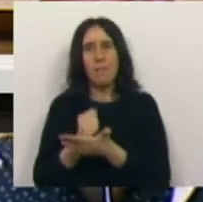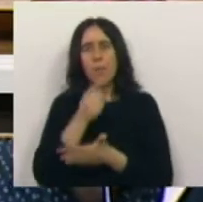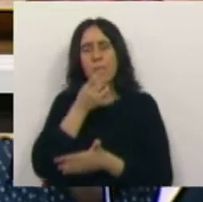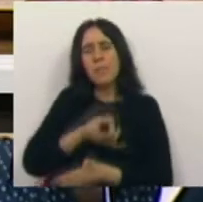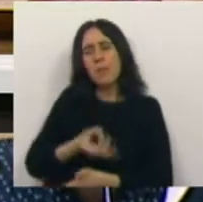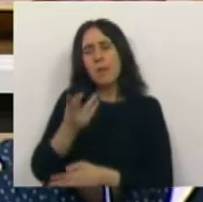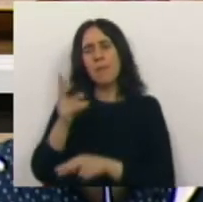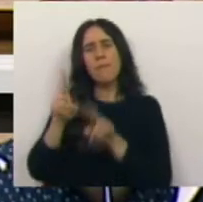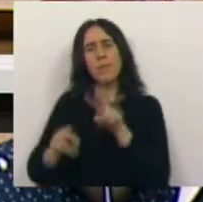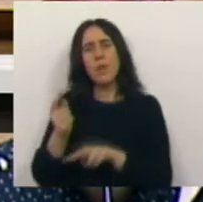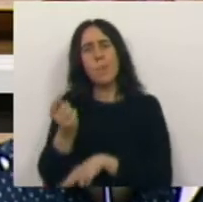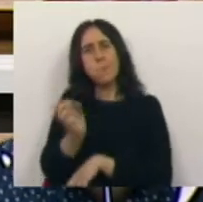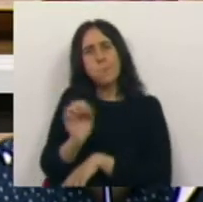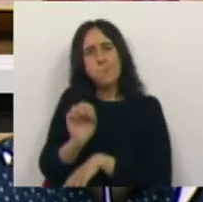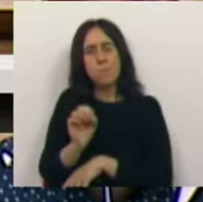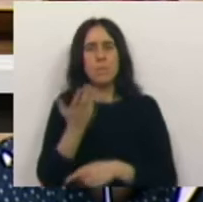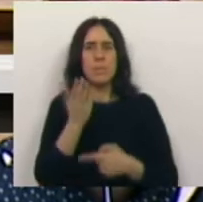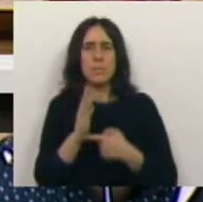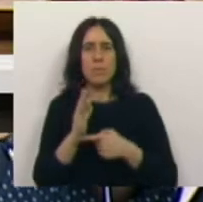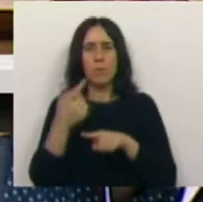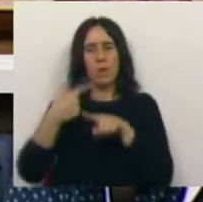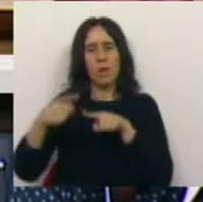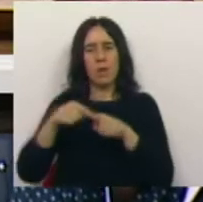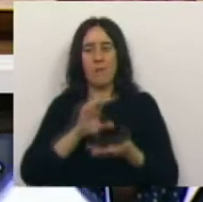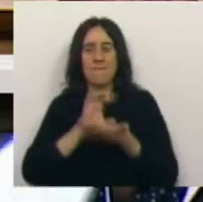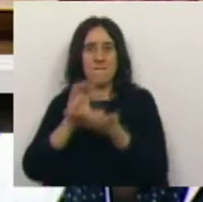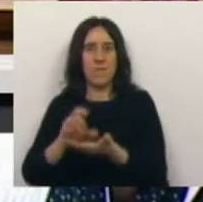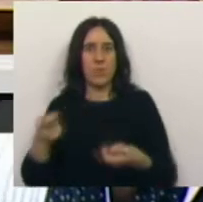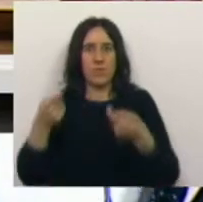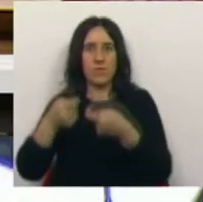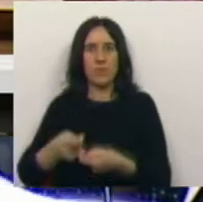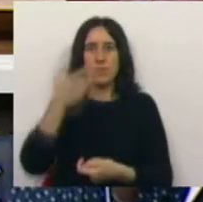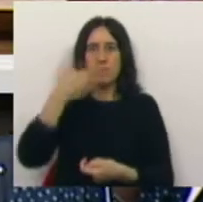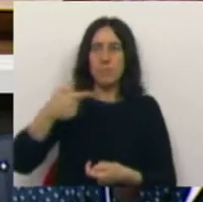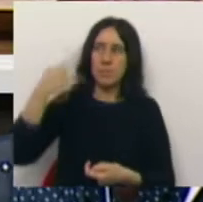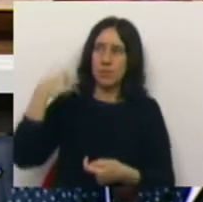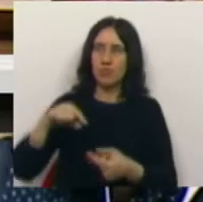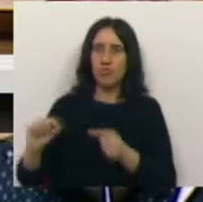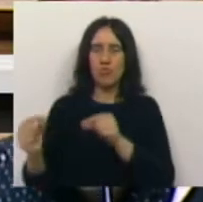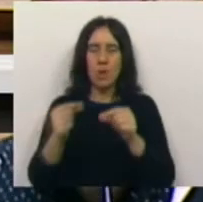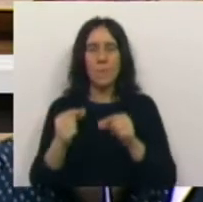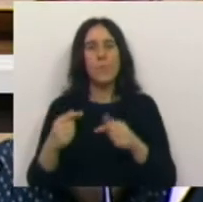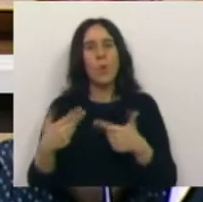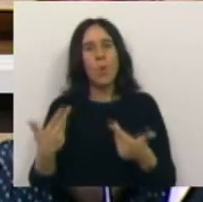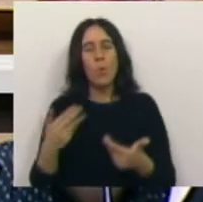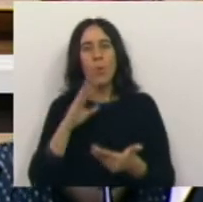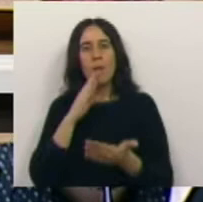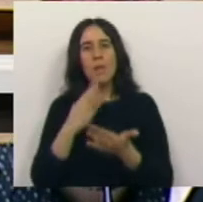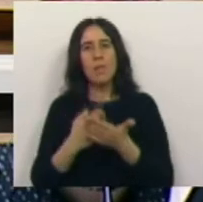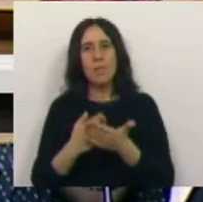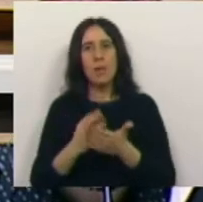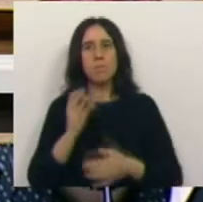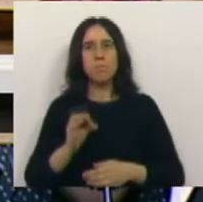fiscais, como o supercrédito ao investimento, que a semana passada aqui foi discutido, seja para fechar os olhos